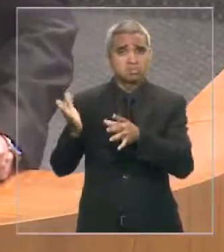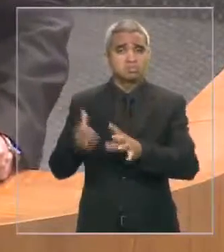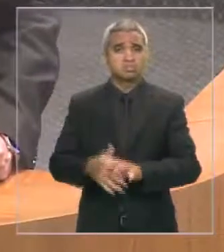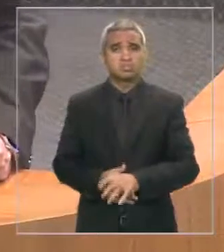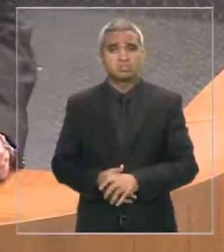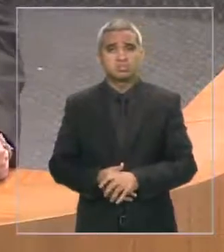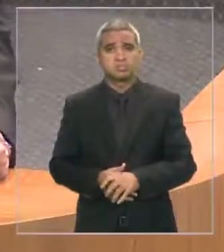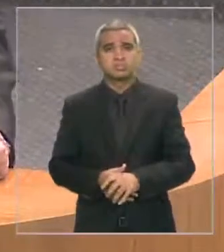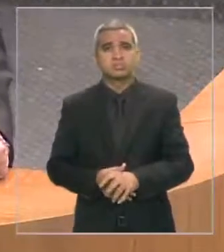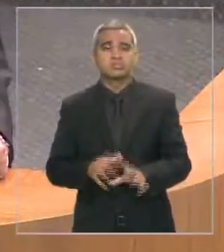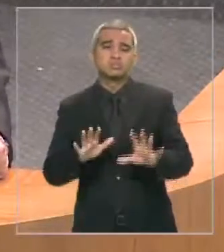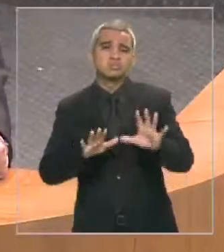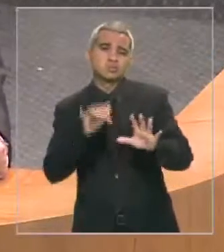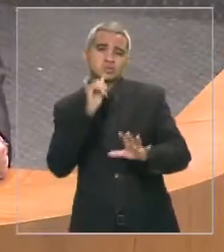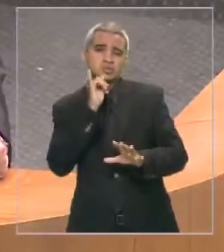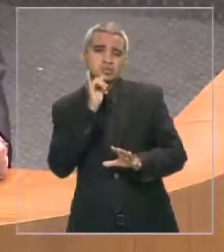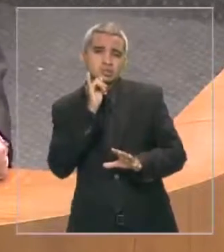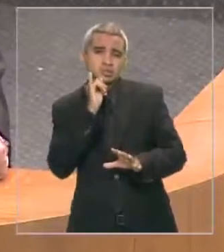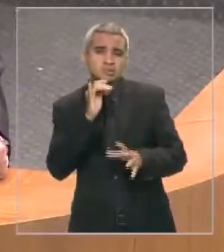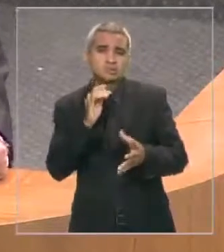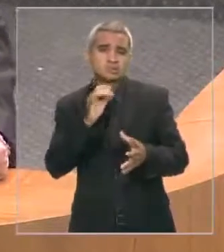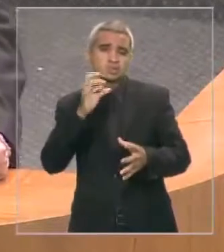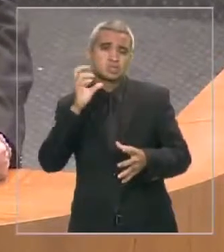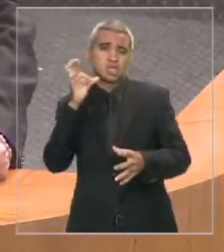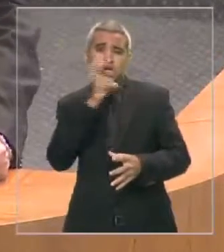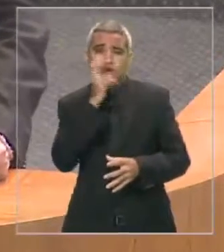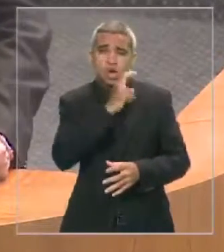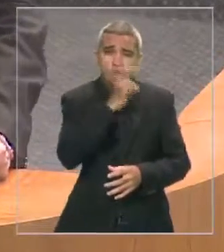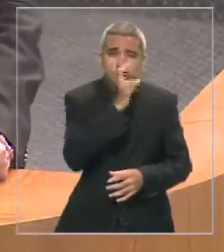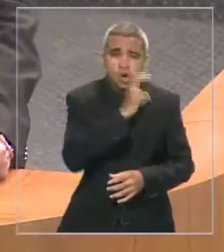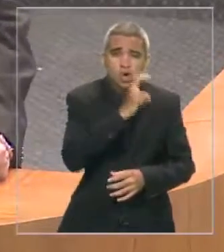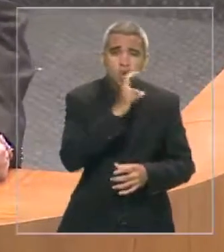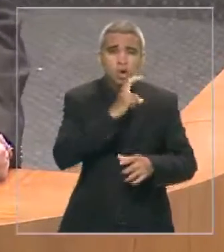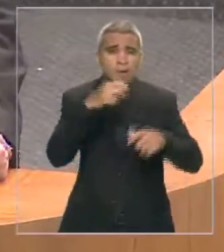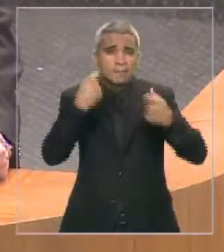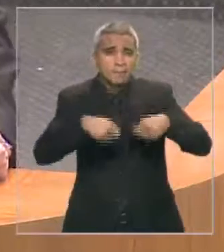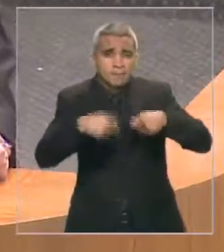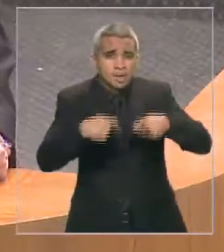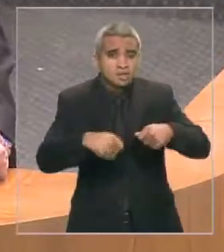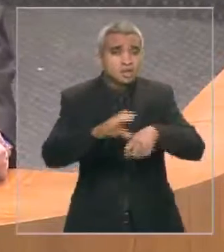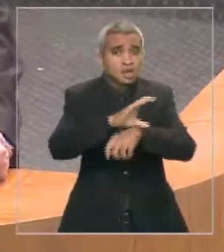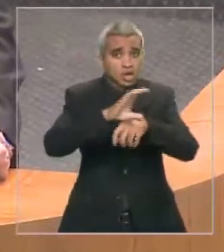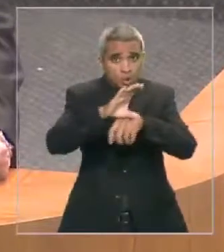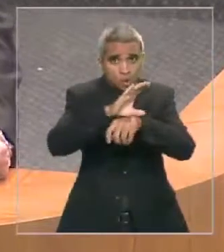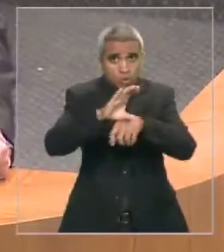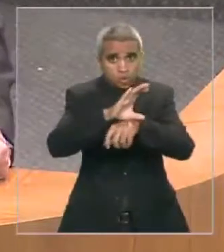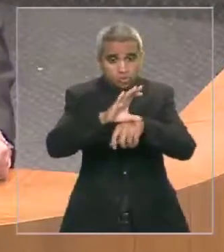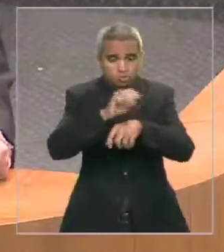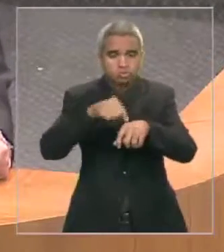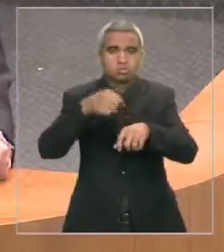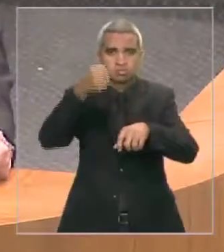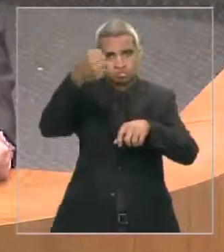em caso de urgência, como diz a nossa Constituição,